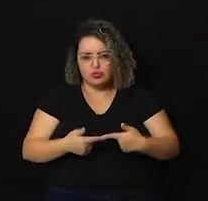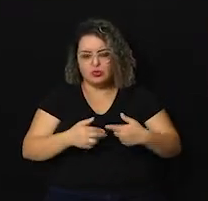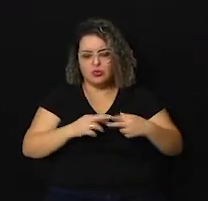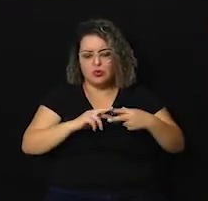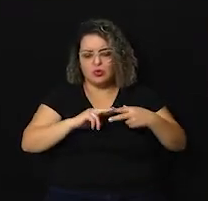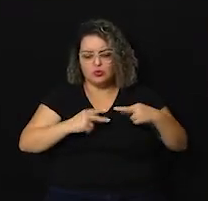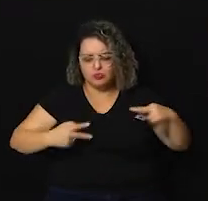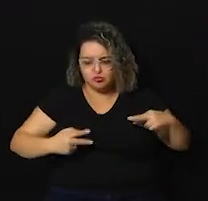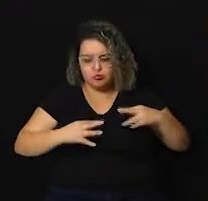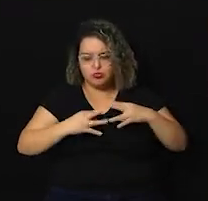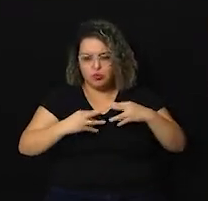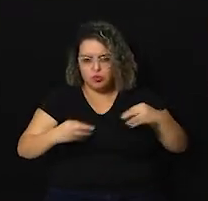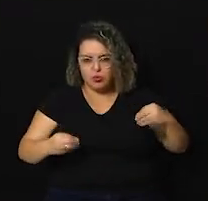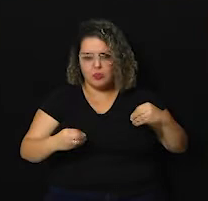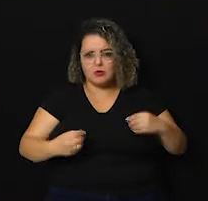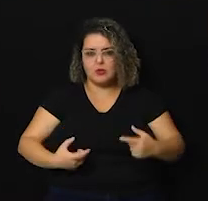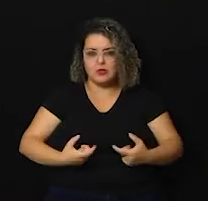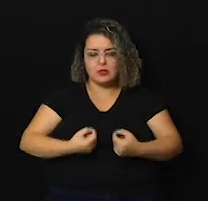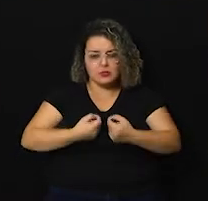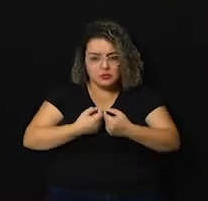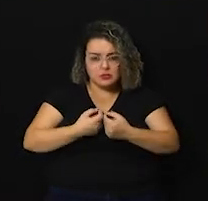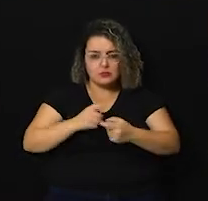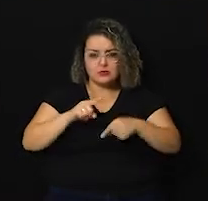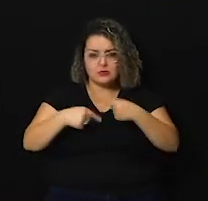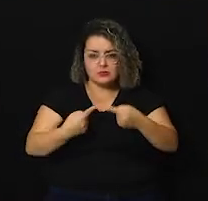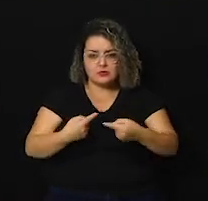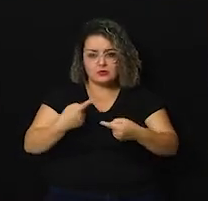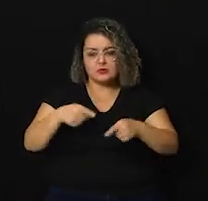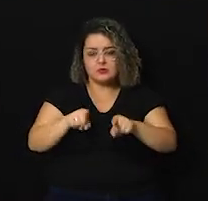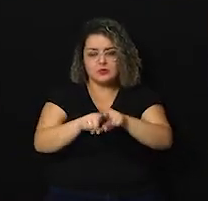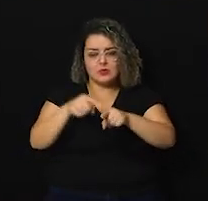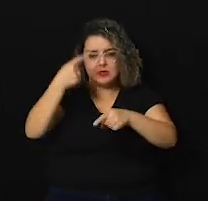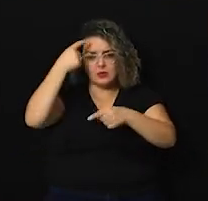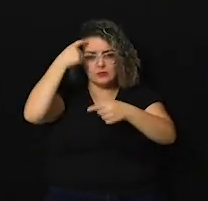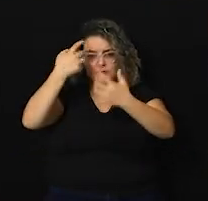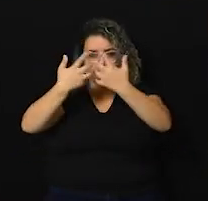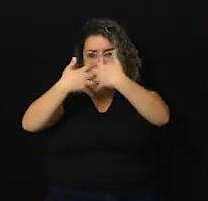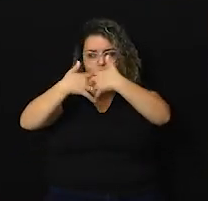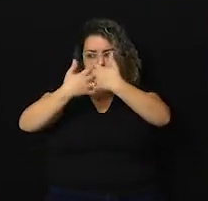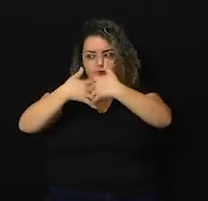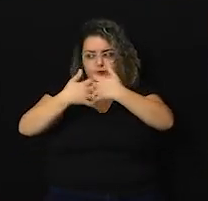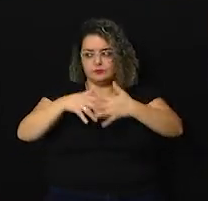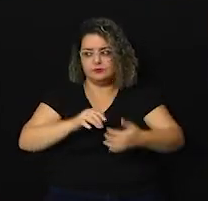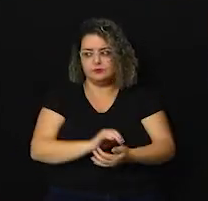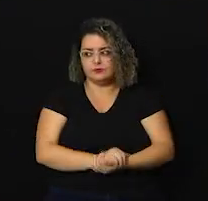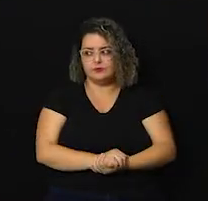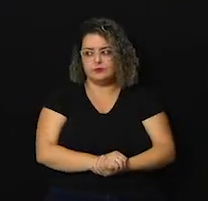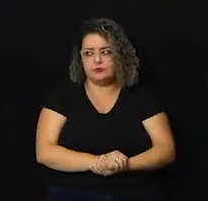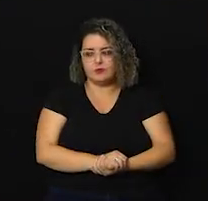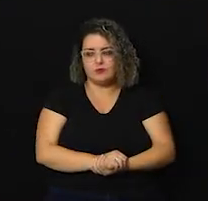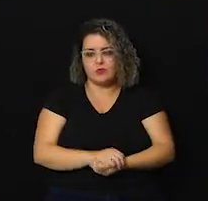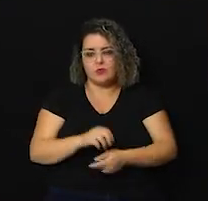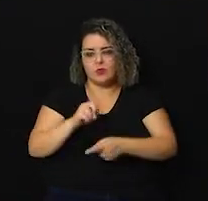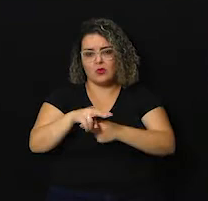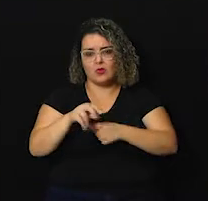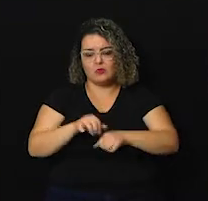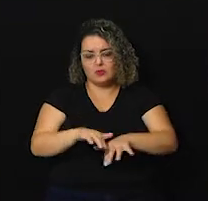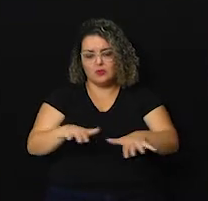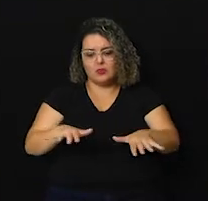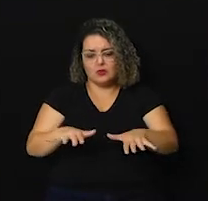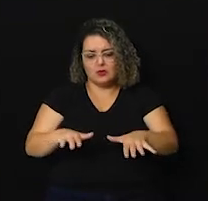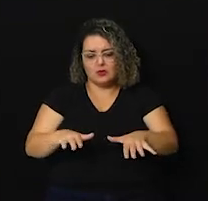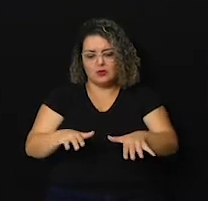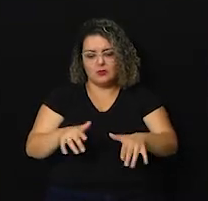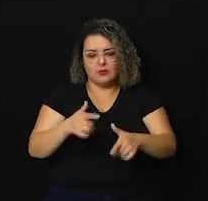cânceres de vários tipos e outras doenças neurológicas. Então, o risco da exposição ao agrotóxico é muito